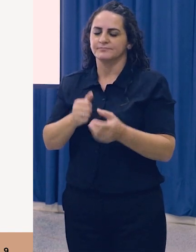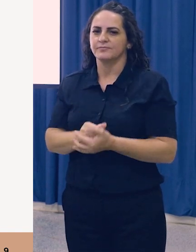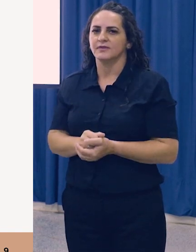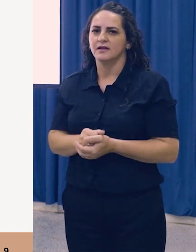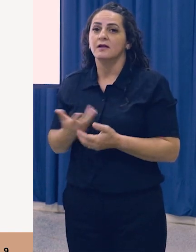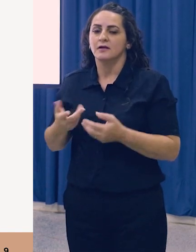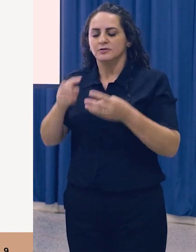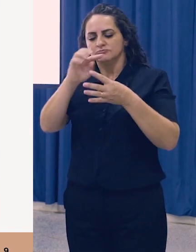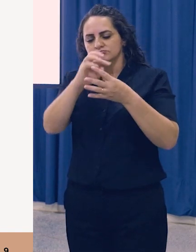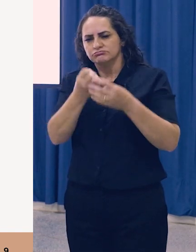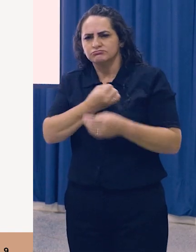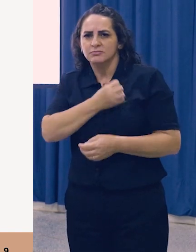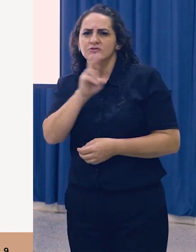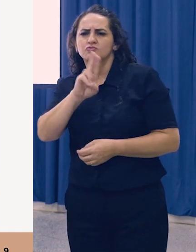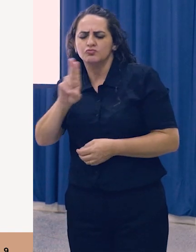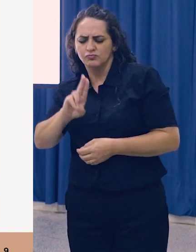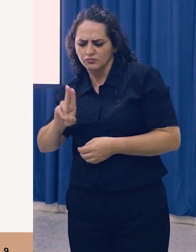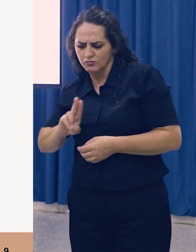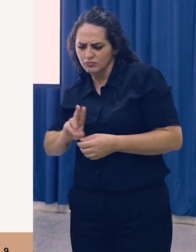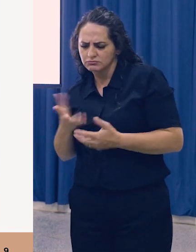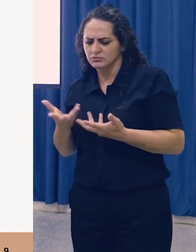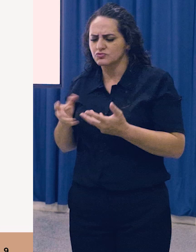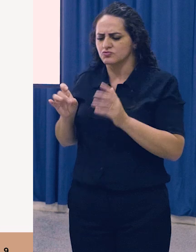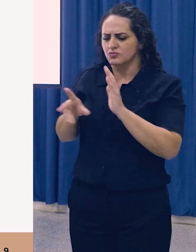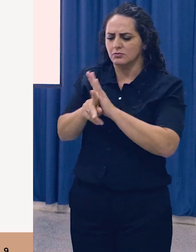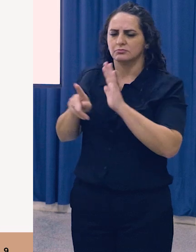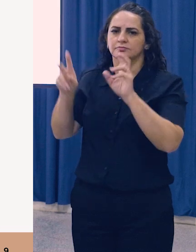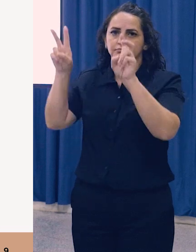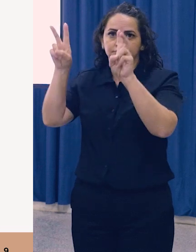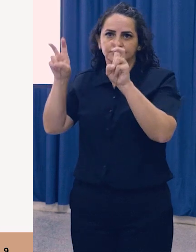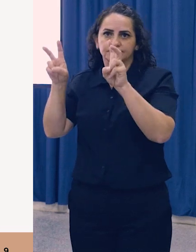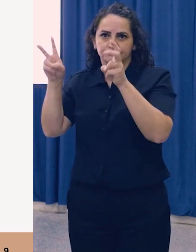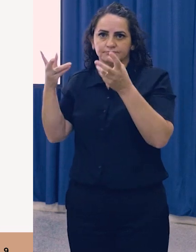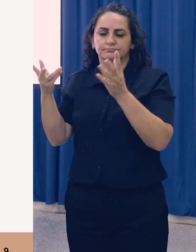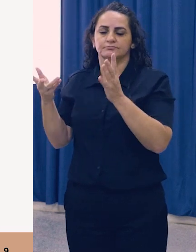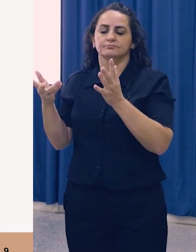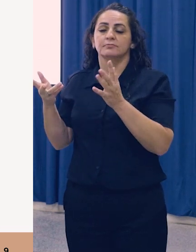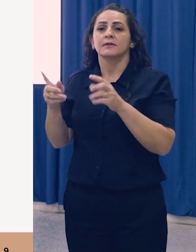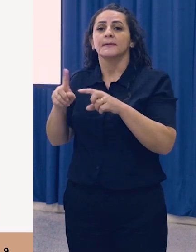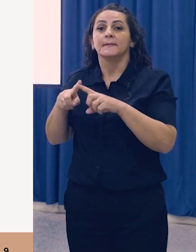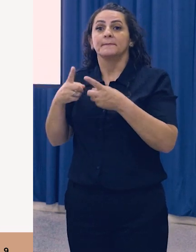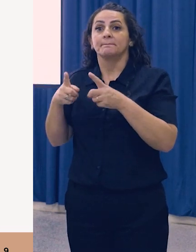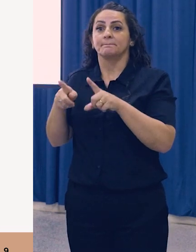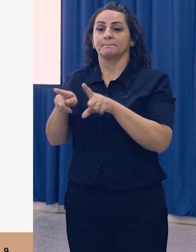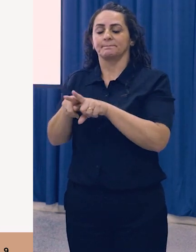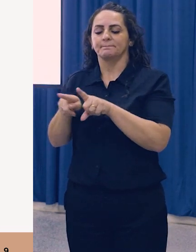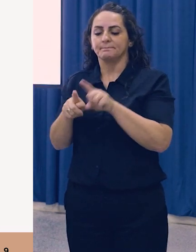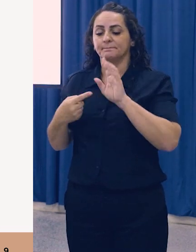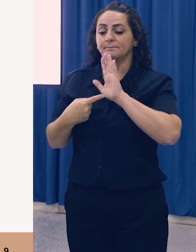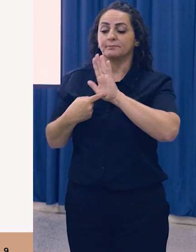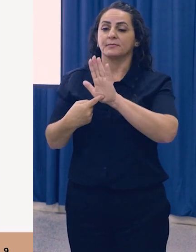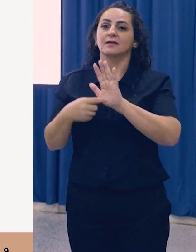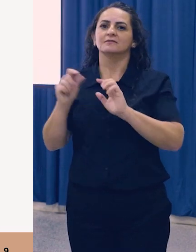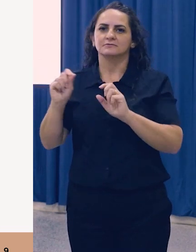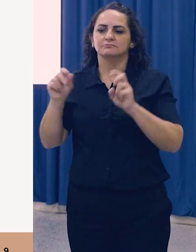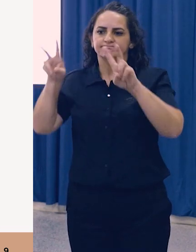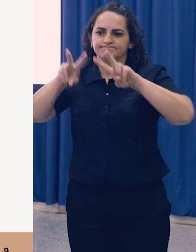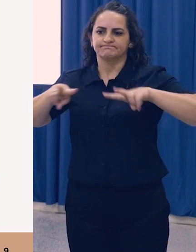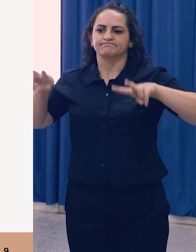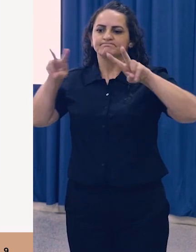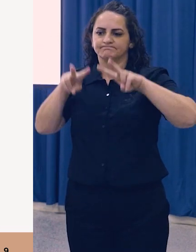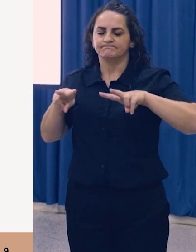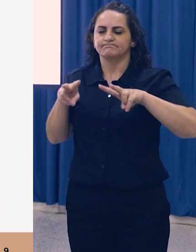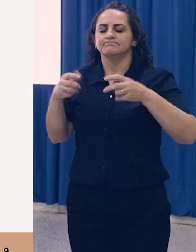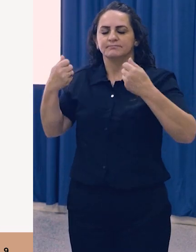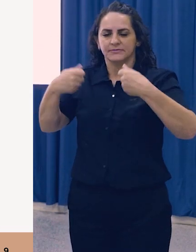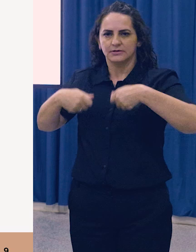Esses elementos não só trazem a temática do filme de um jeito subjetivo, mas também elementos visuais que a gente pode